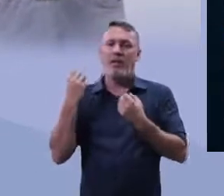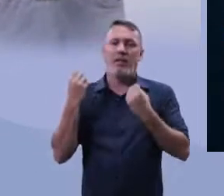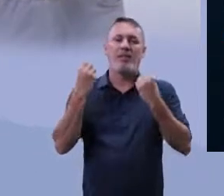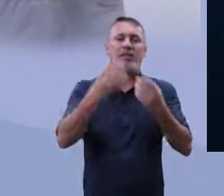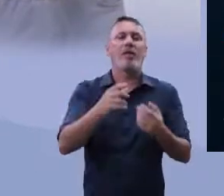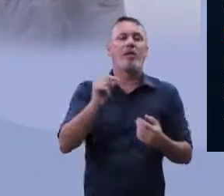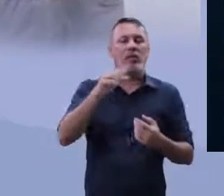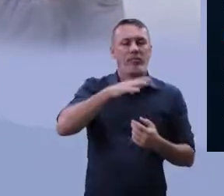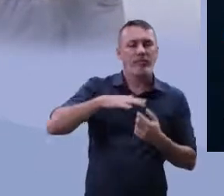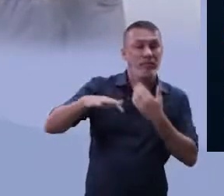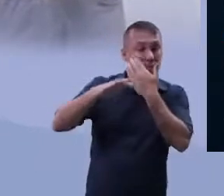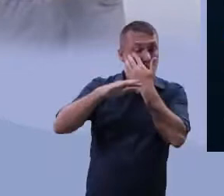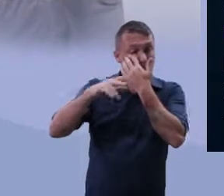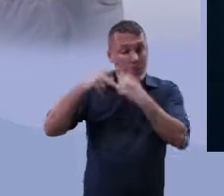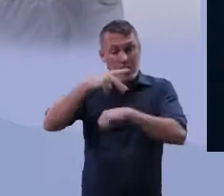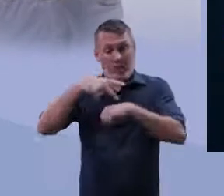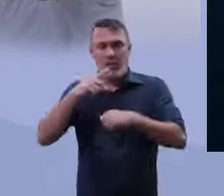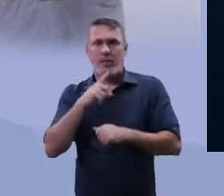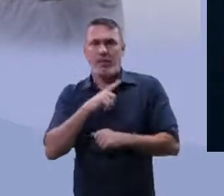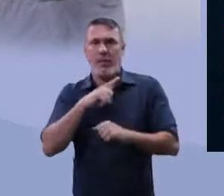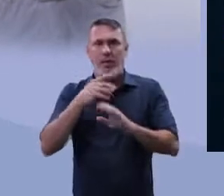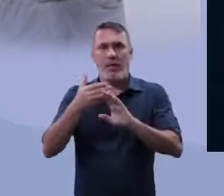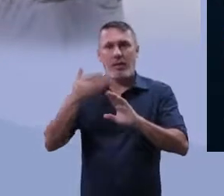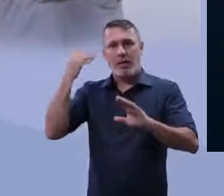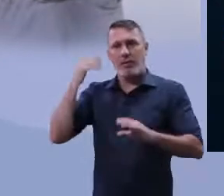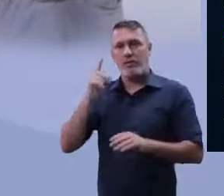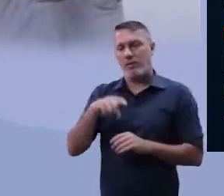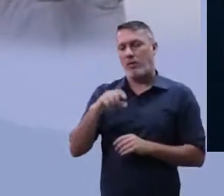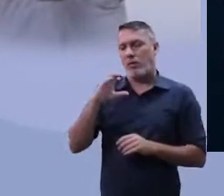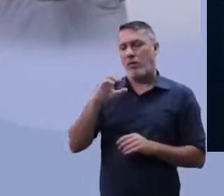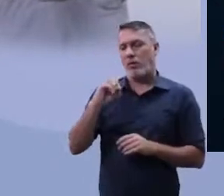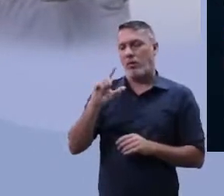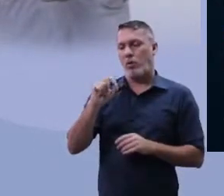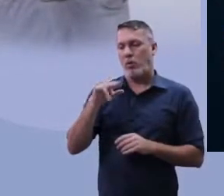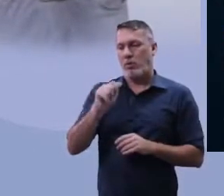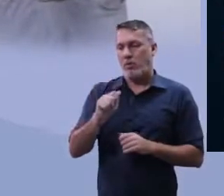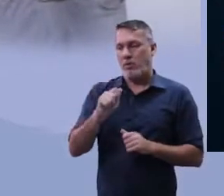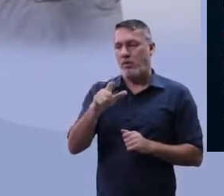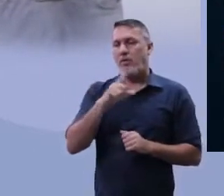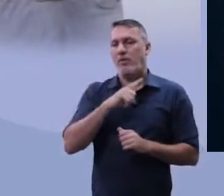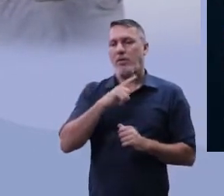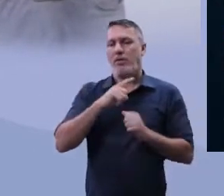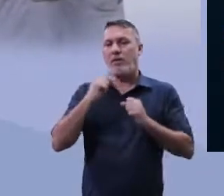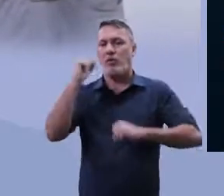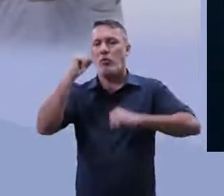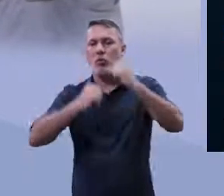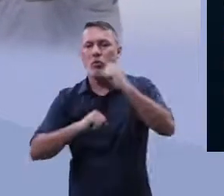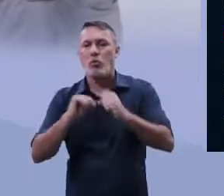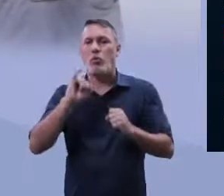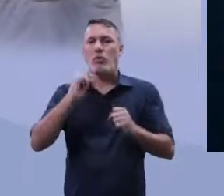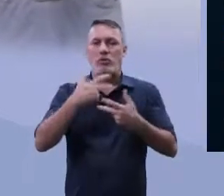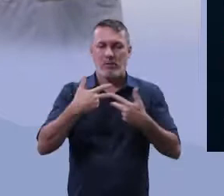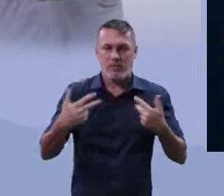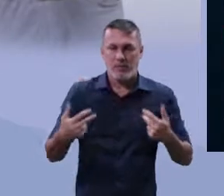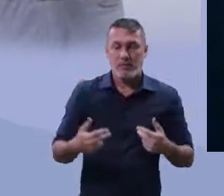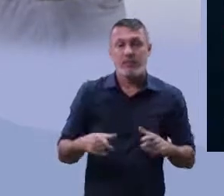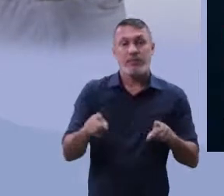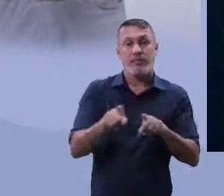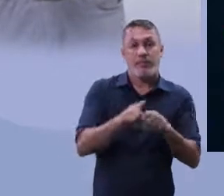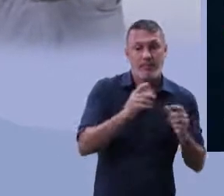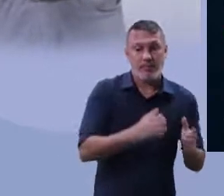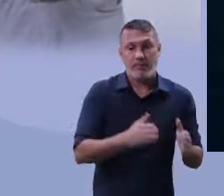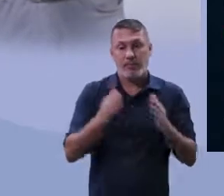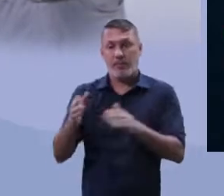para, vamos dizer, os países que antes foram colônias, mandavam para eles produtos